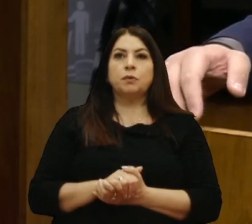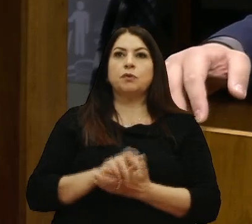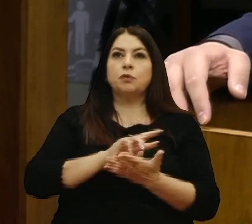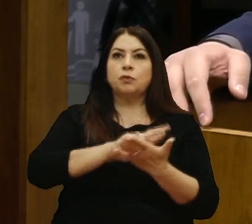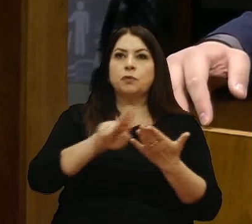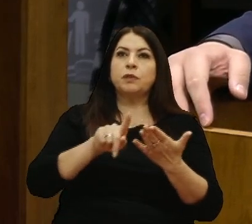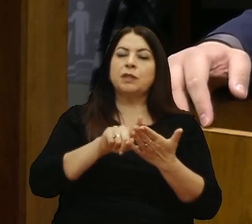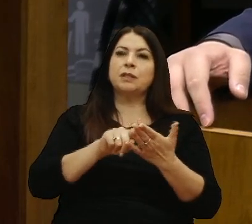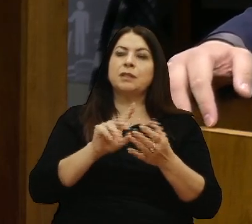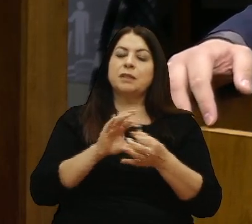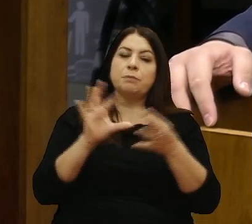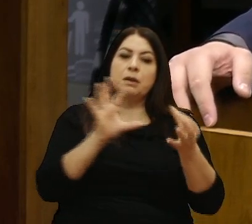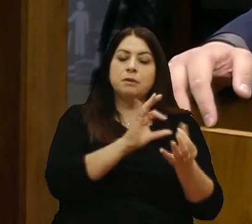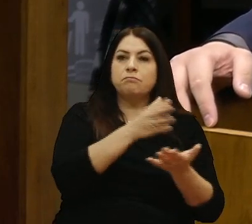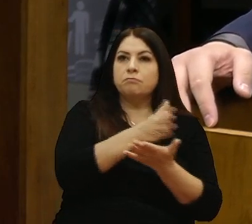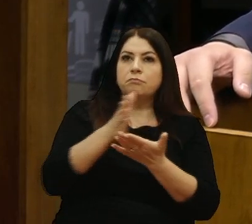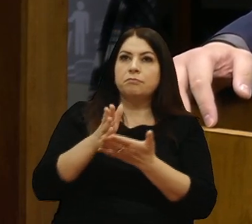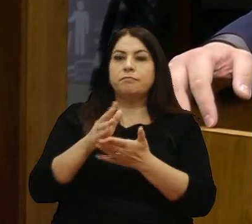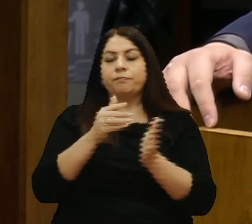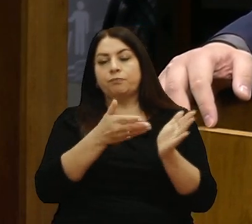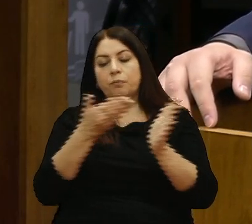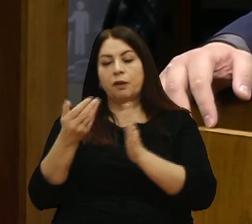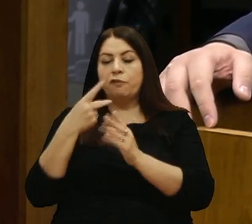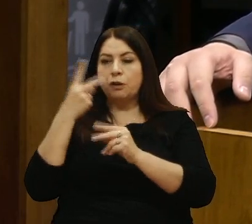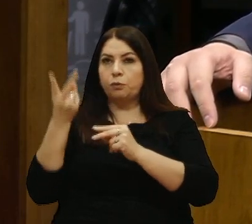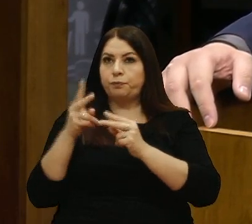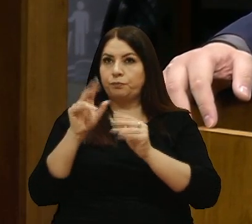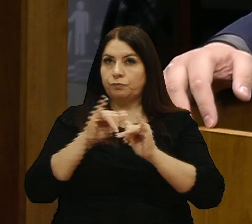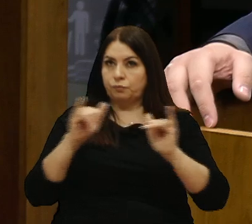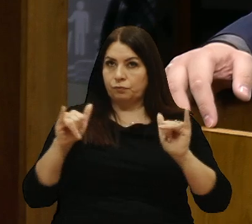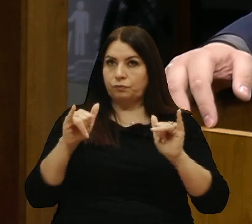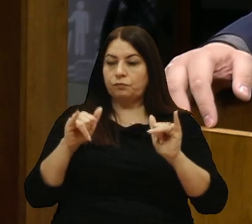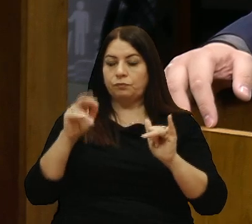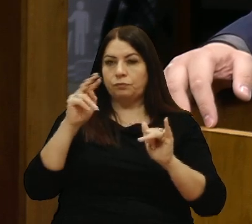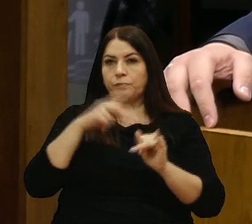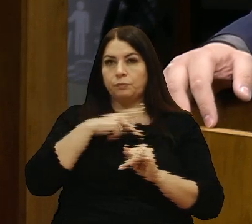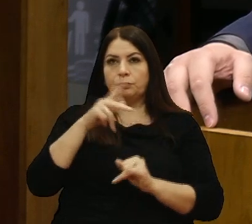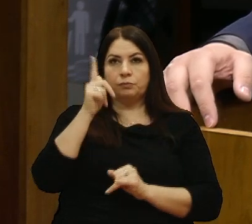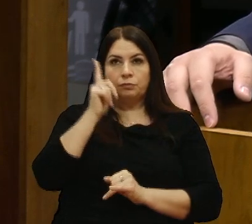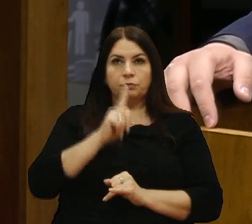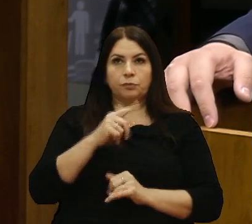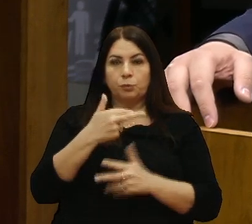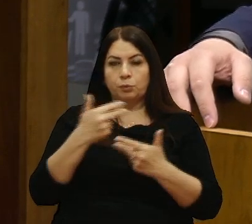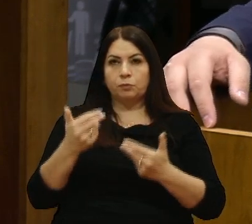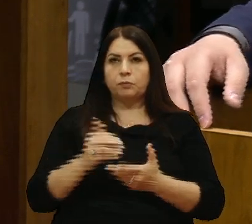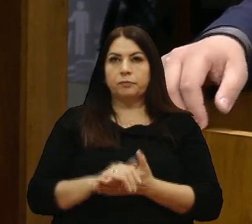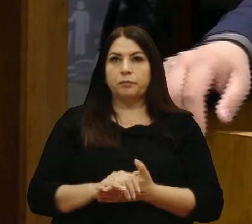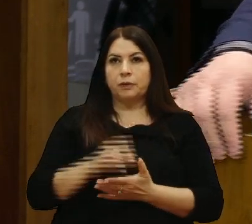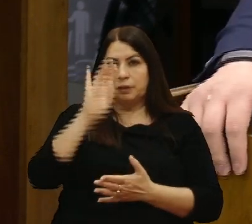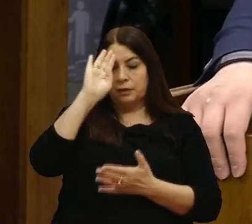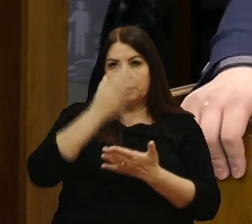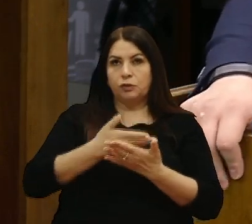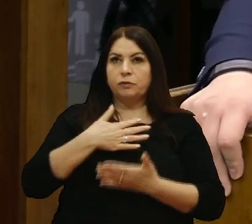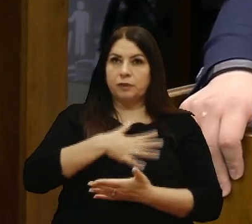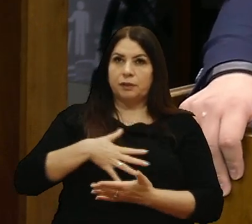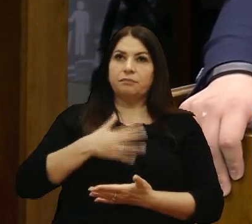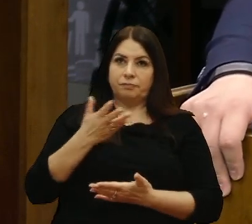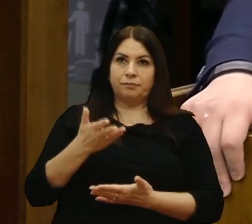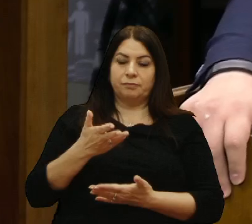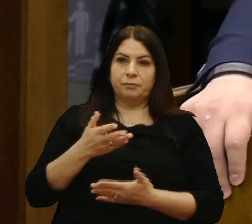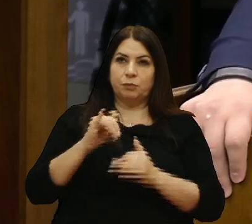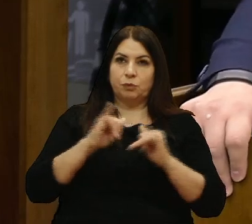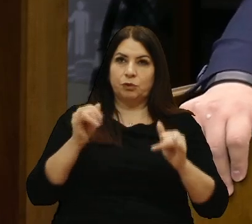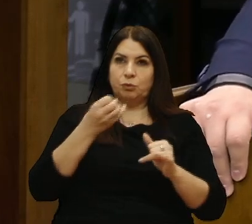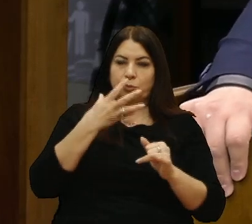de deliberações. Virando a página, eu quero noticiar aqui, presidente Lucas Carenato, algo que creio que vai lhe agradar aqui, uma